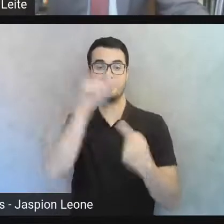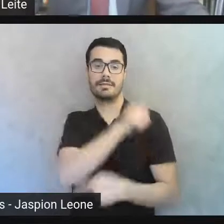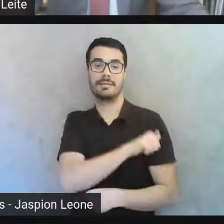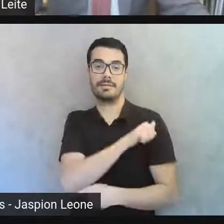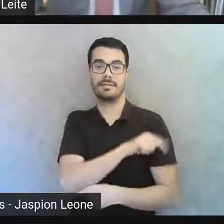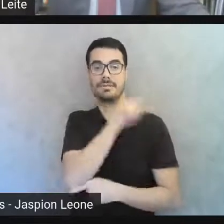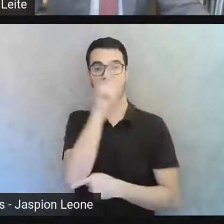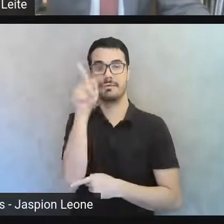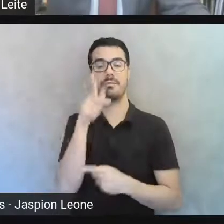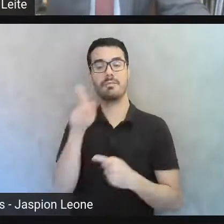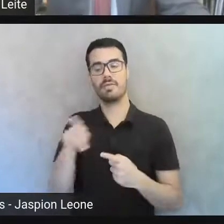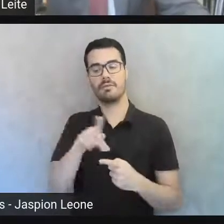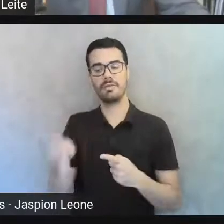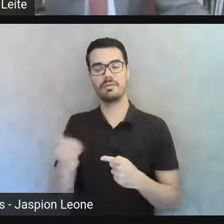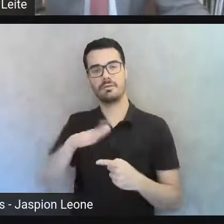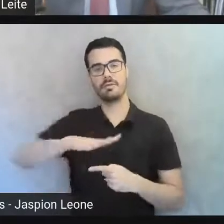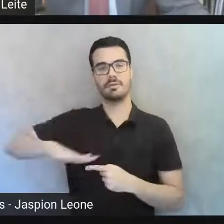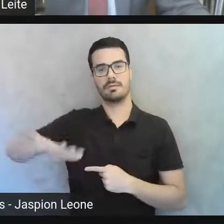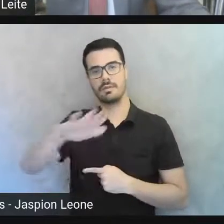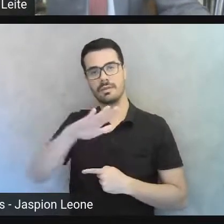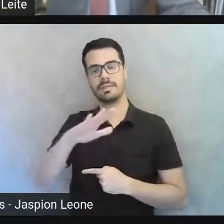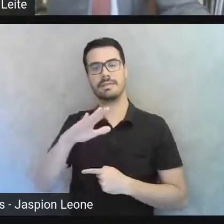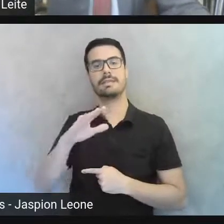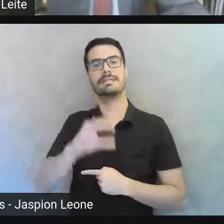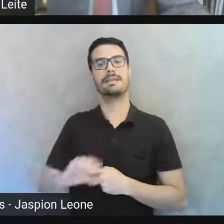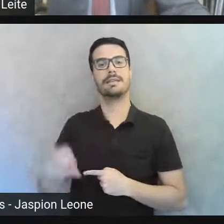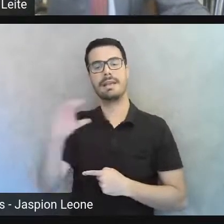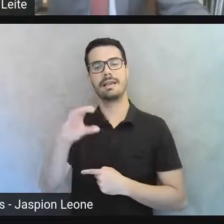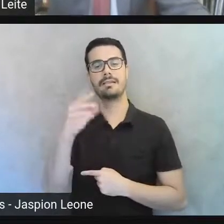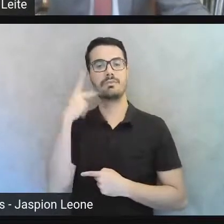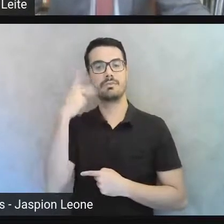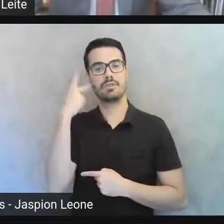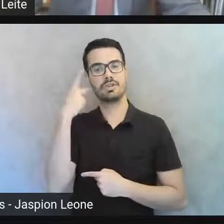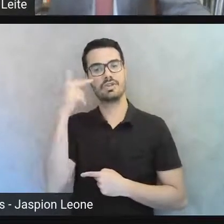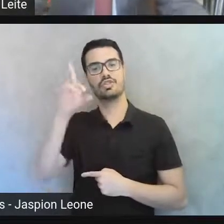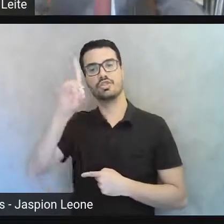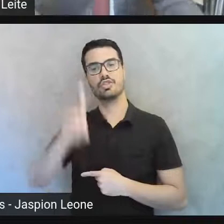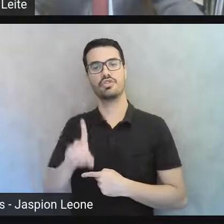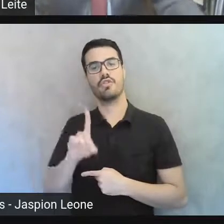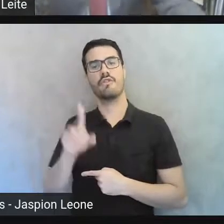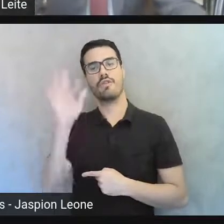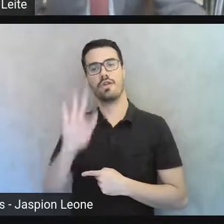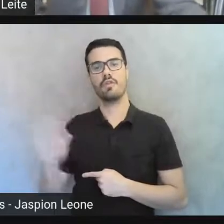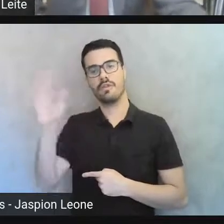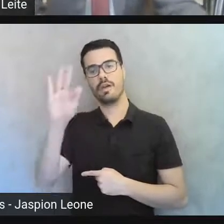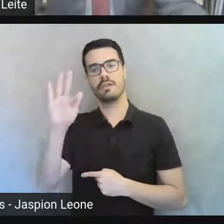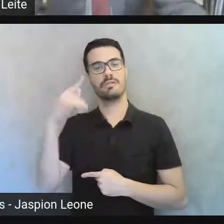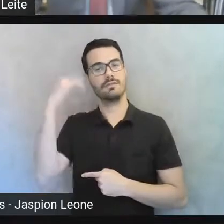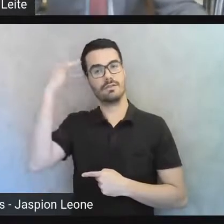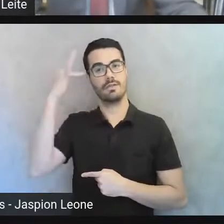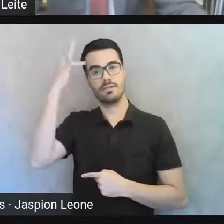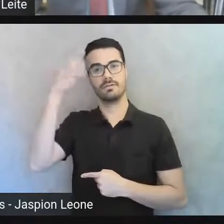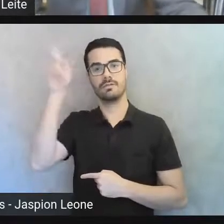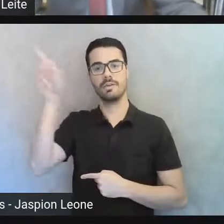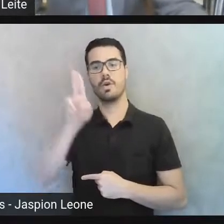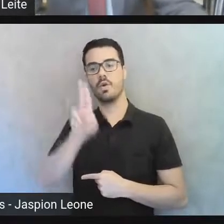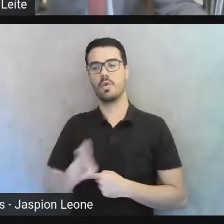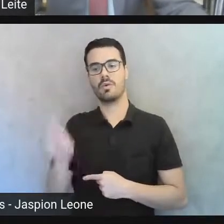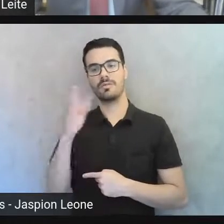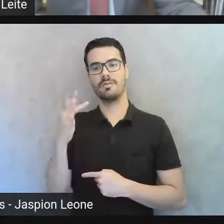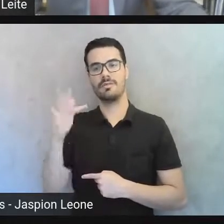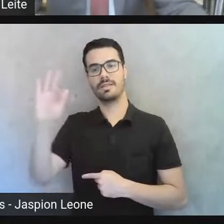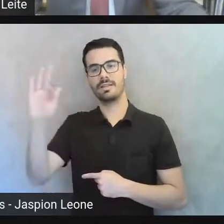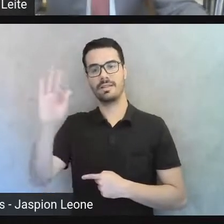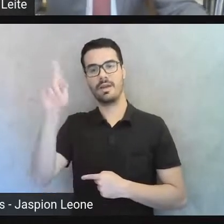é professor do Departamento de Ciência Política e diretor da Faculdade de Filosofia e Ciências Humanas da Universidade Federal de